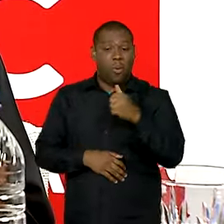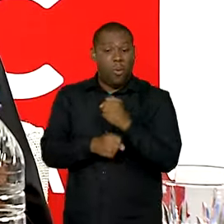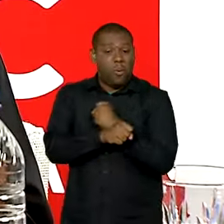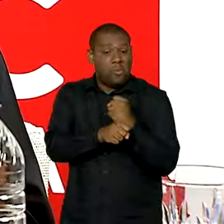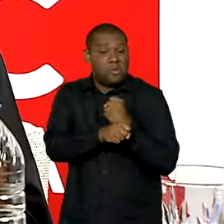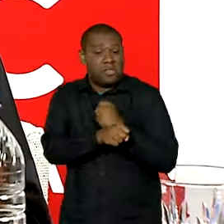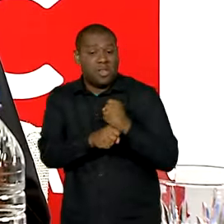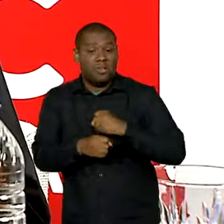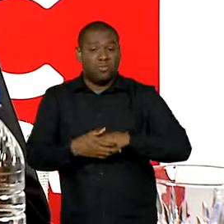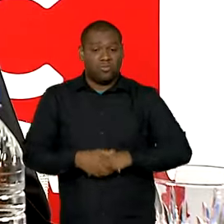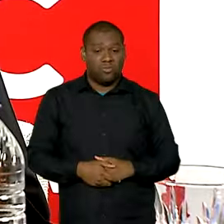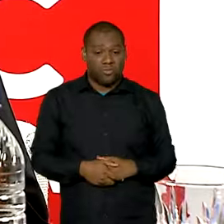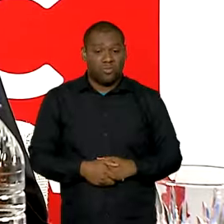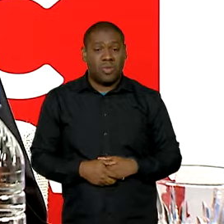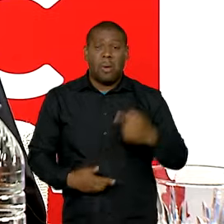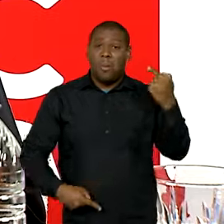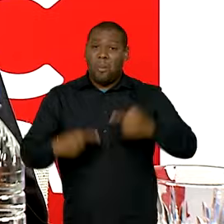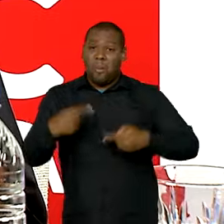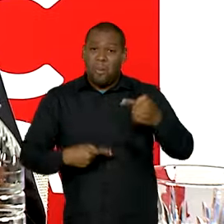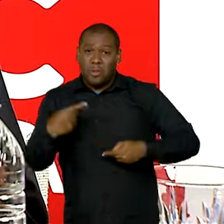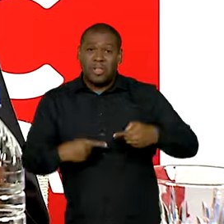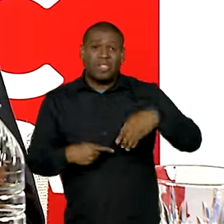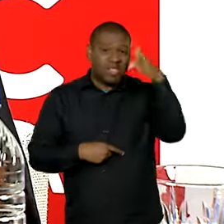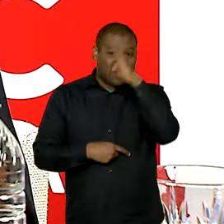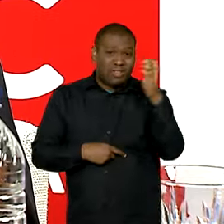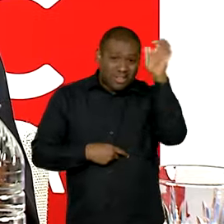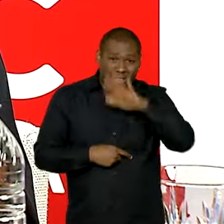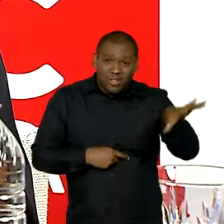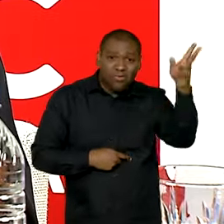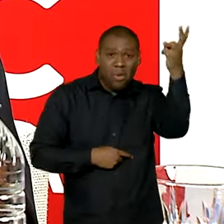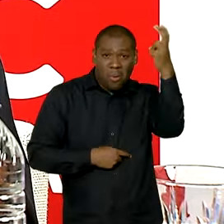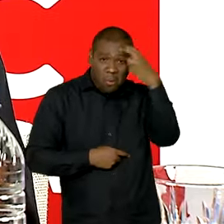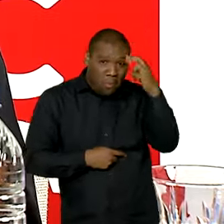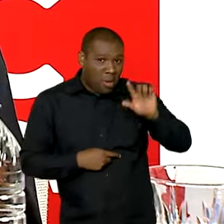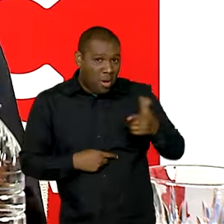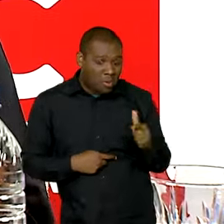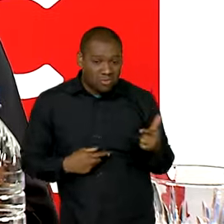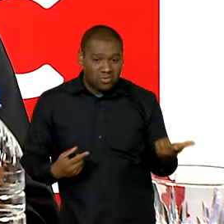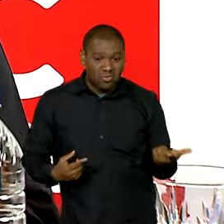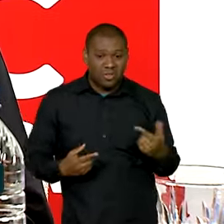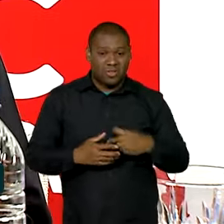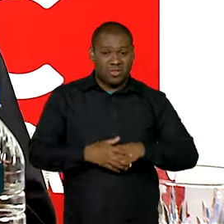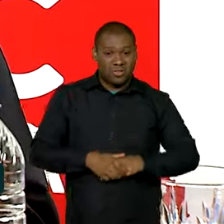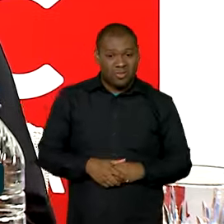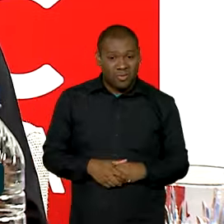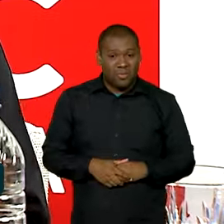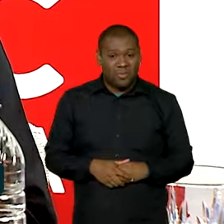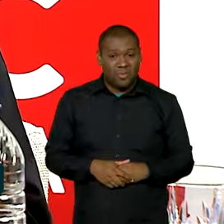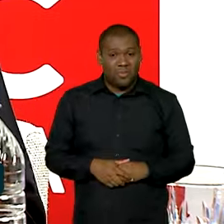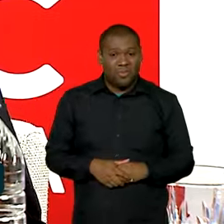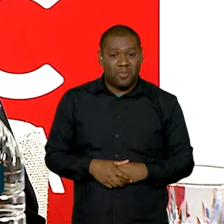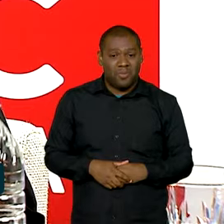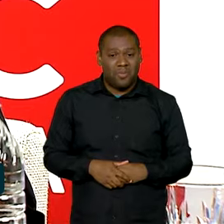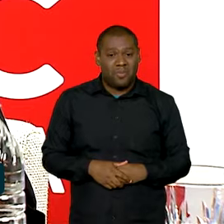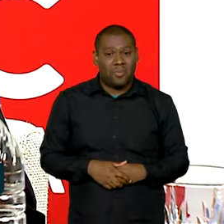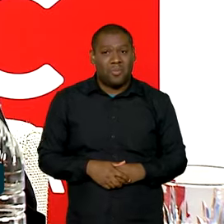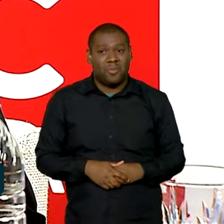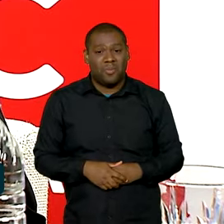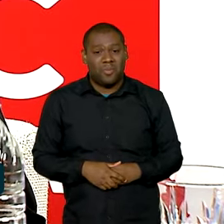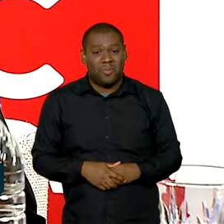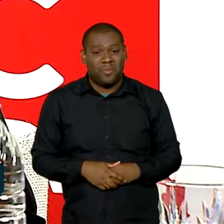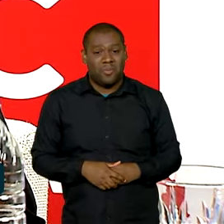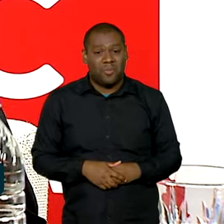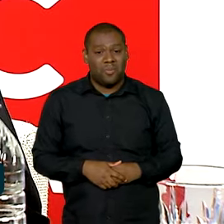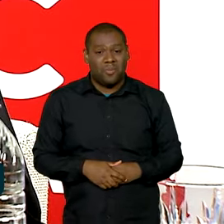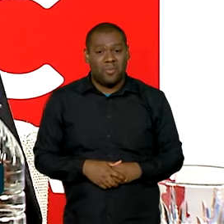dar seguimento às políticas nacionais, às políticas para o setor cultural, sem possibilitar que o meio possa se organizar de uma